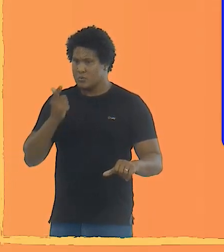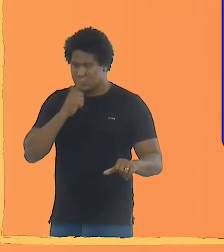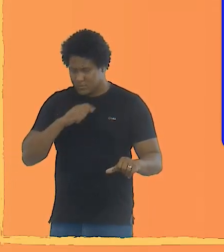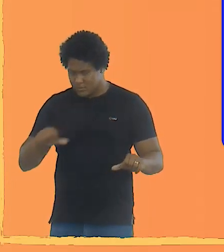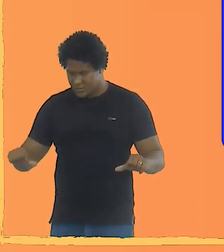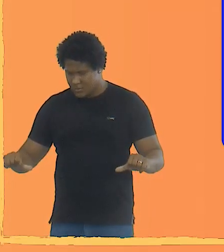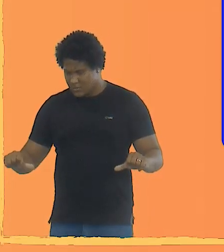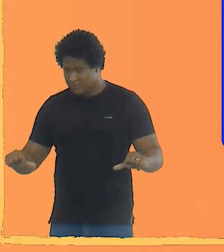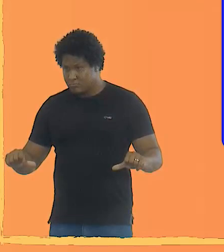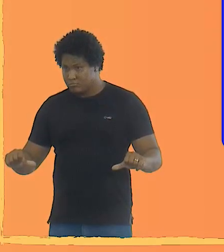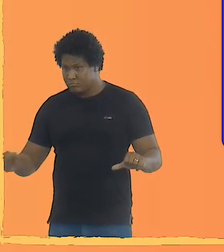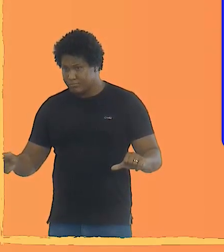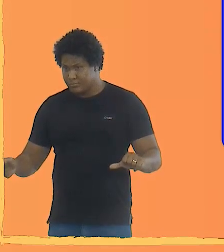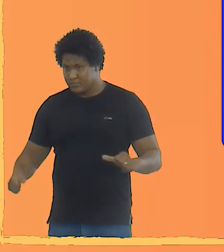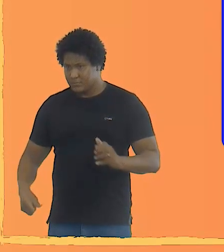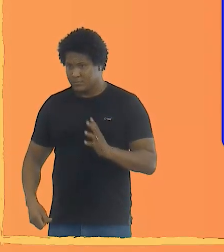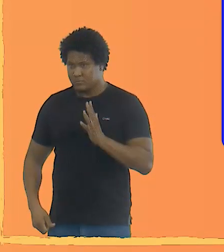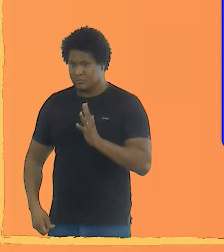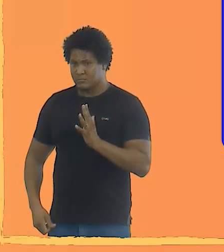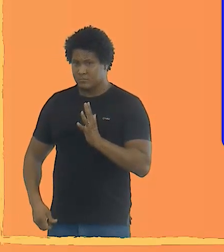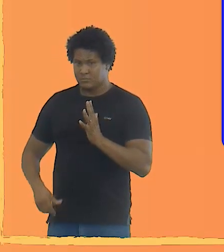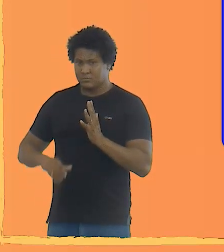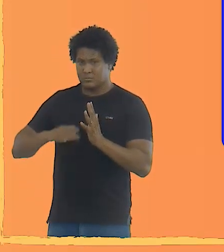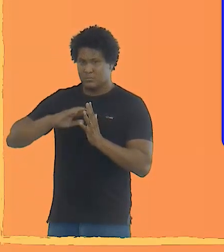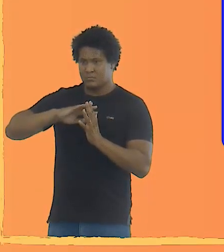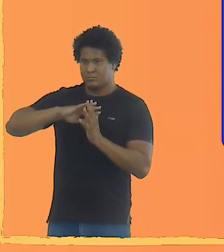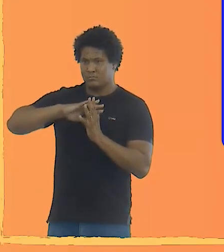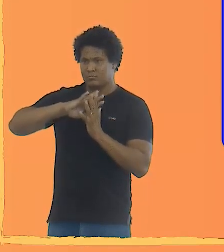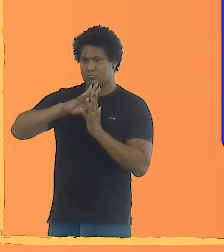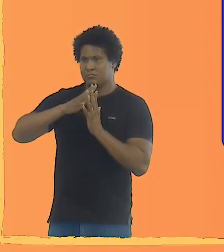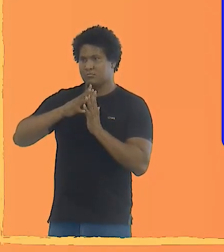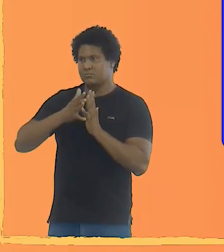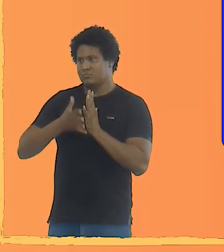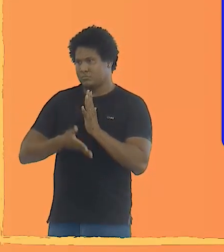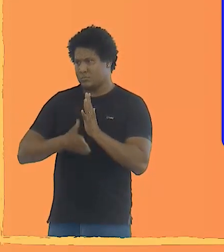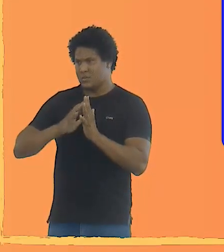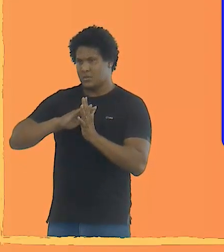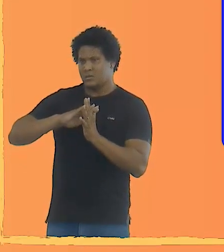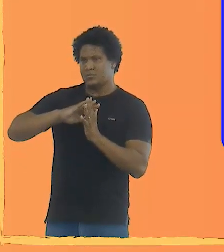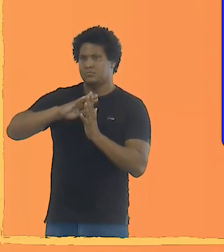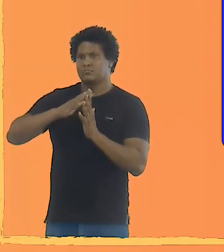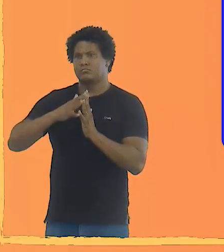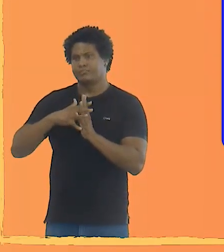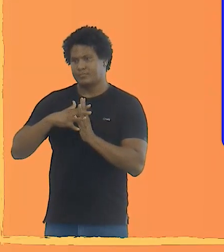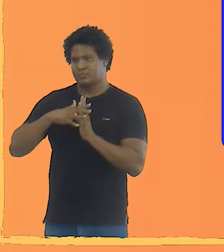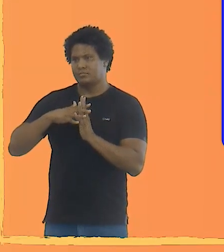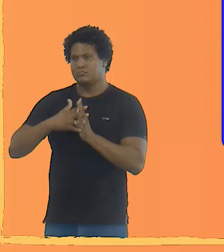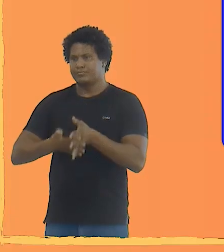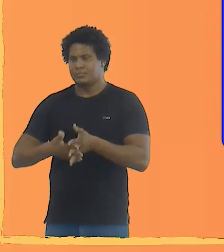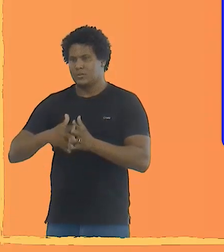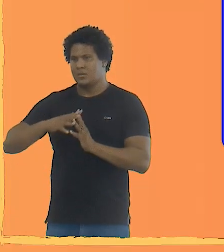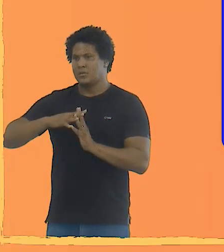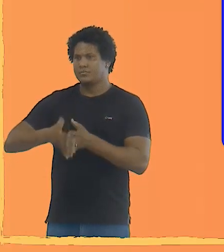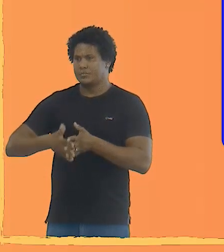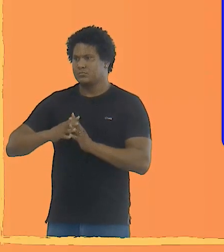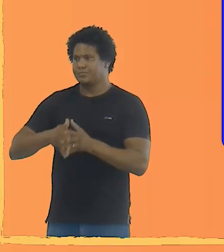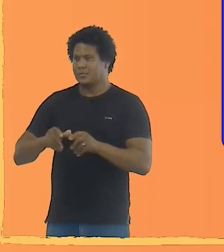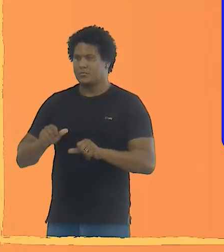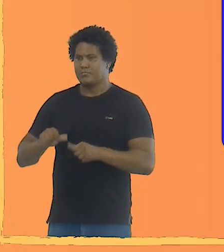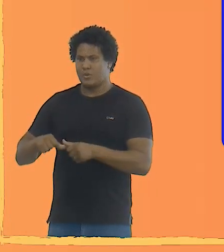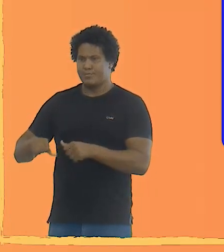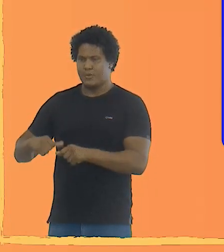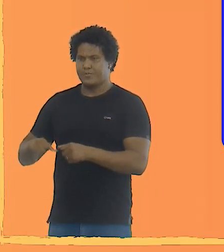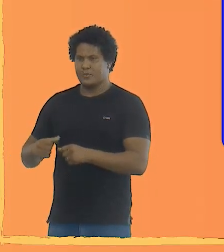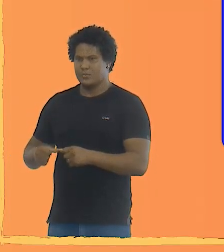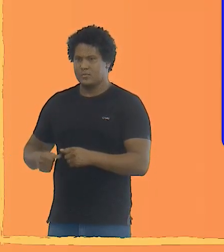engrenagem da coroa com uma engrenagem do pinhão. Liga a coroa com o pinhão, você tem uma marcha. E aí o enunciado mostrou o